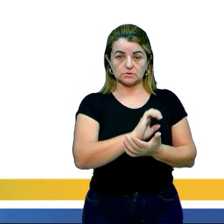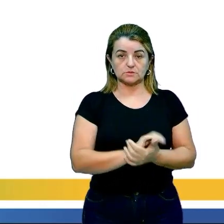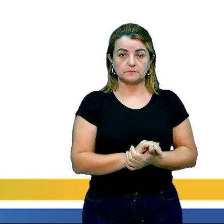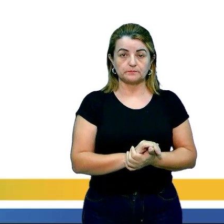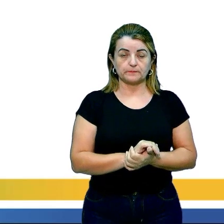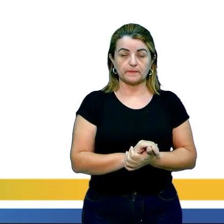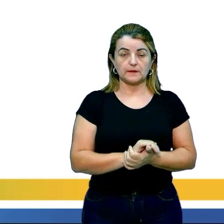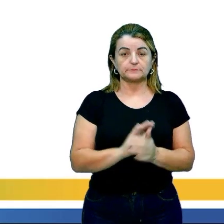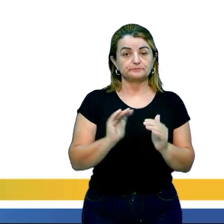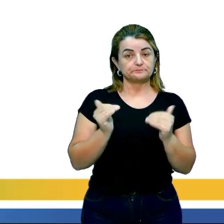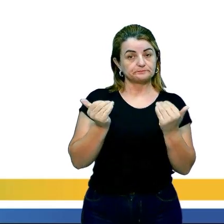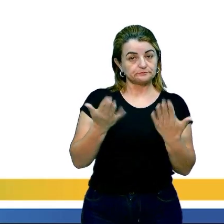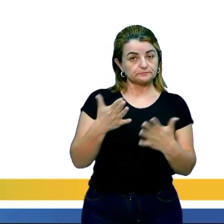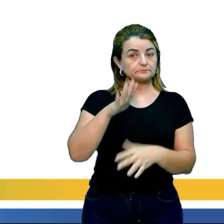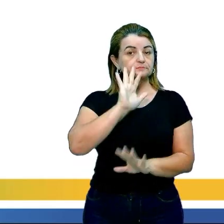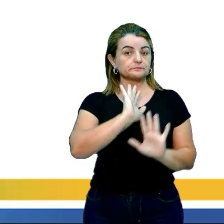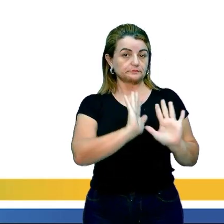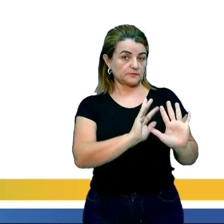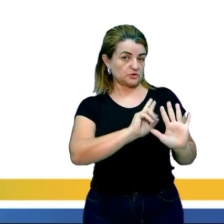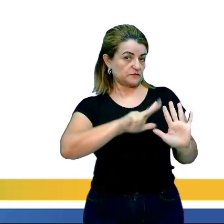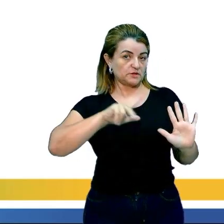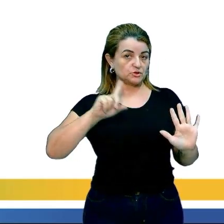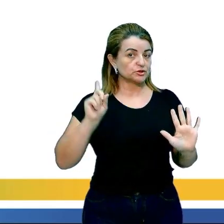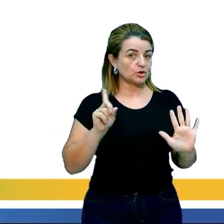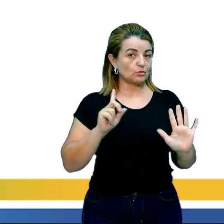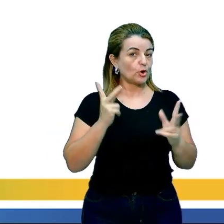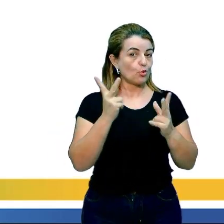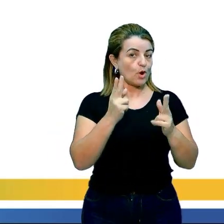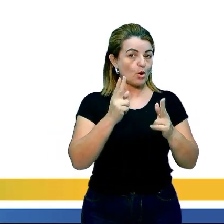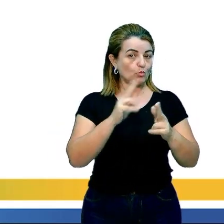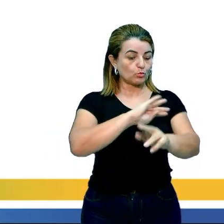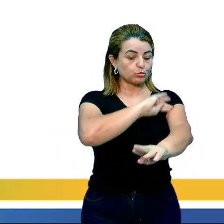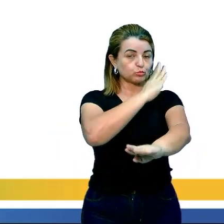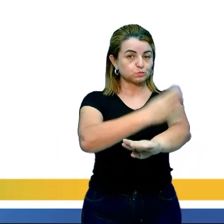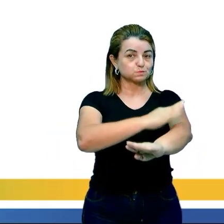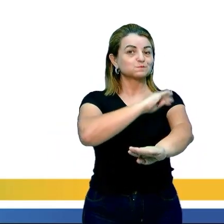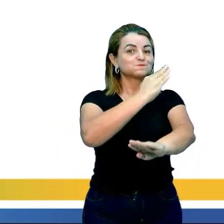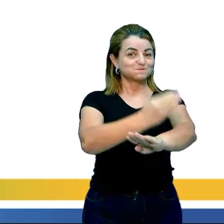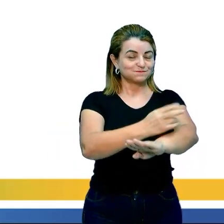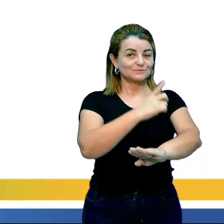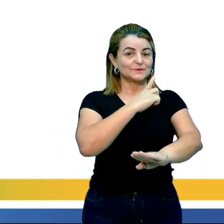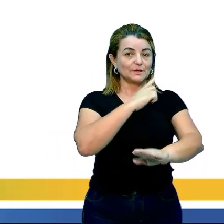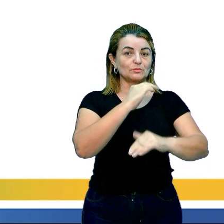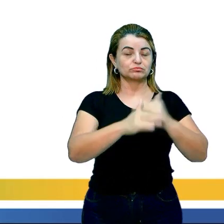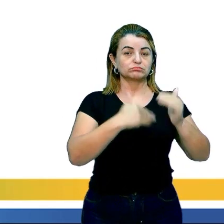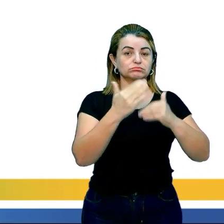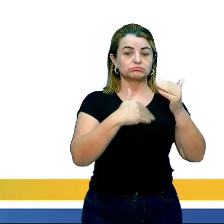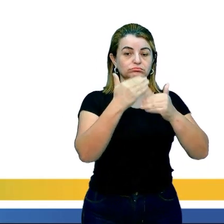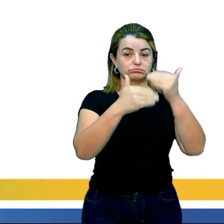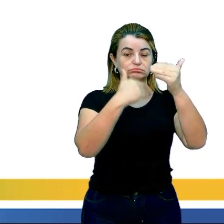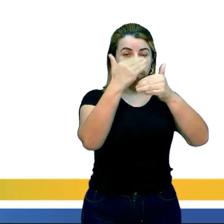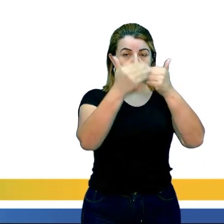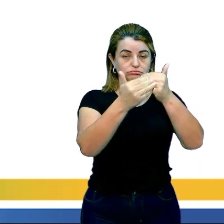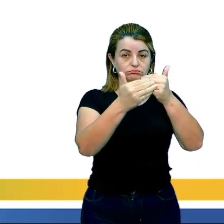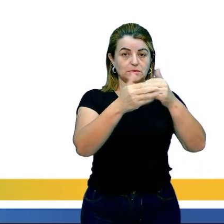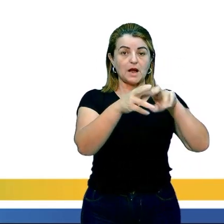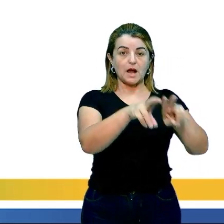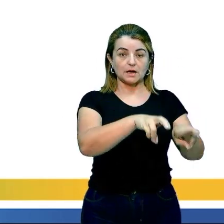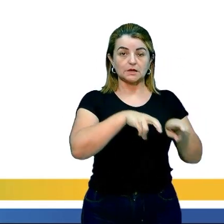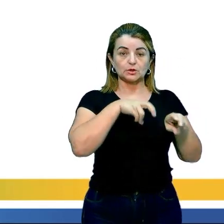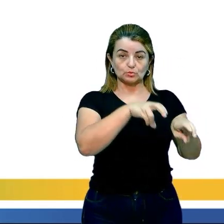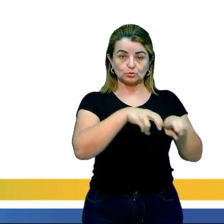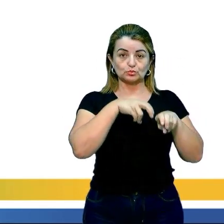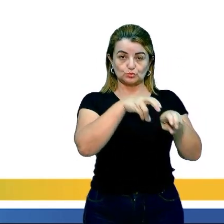gregas então Atenas não seria diferente né apenas ela desenvolvia agricultura